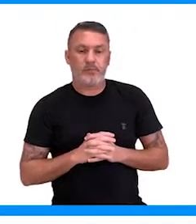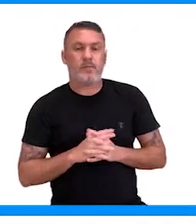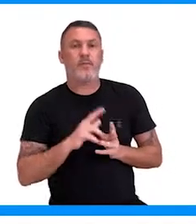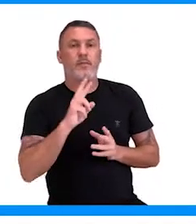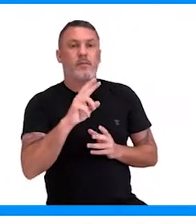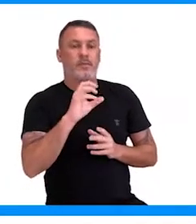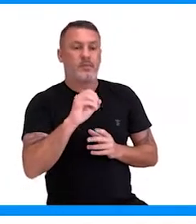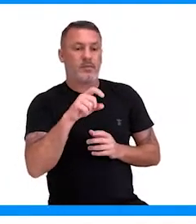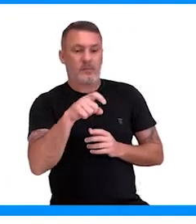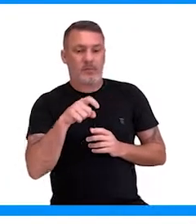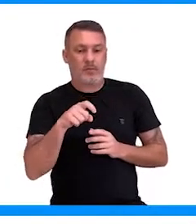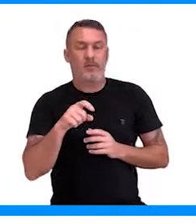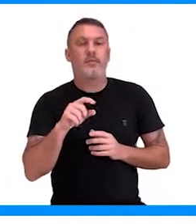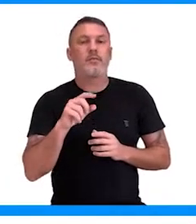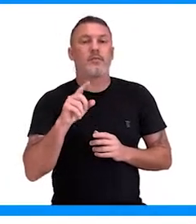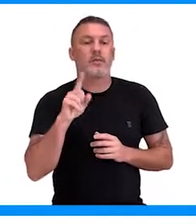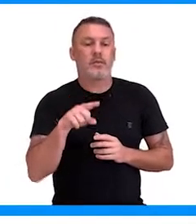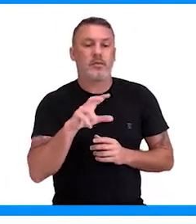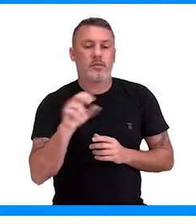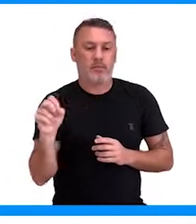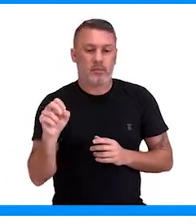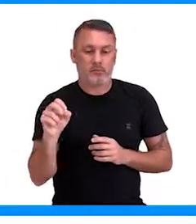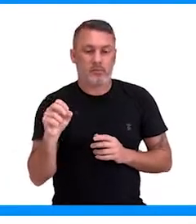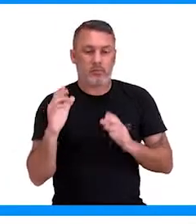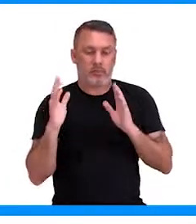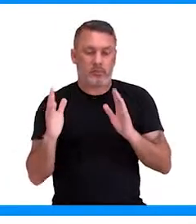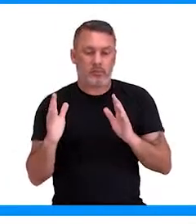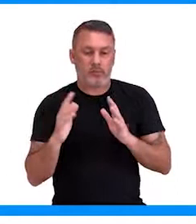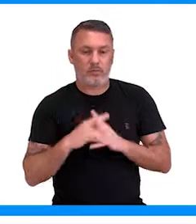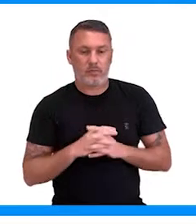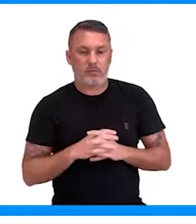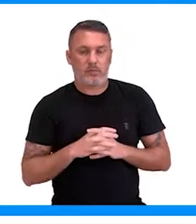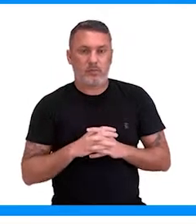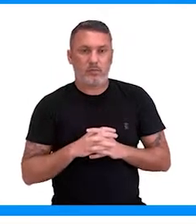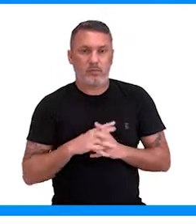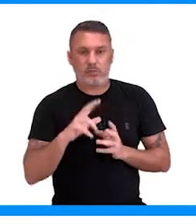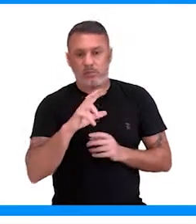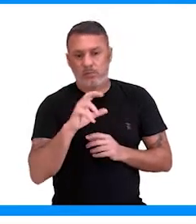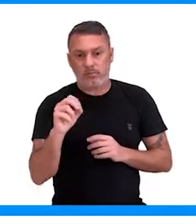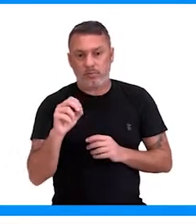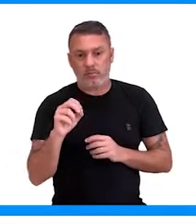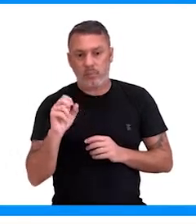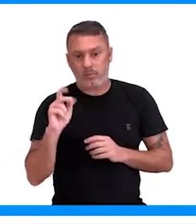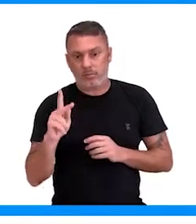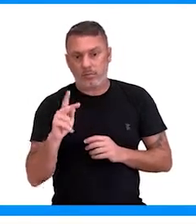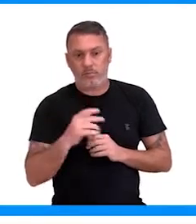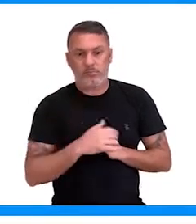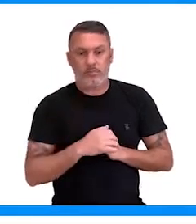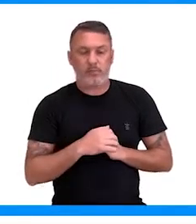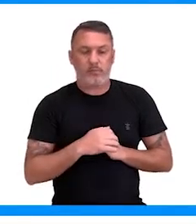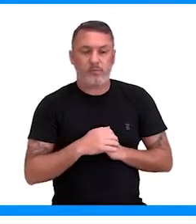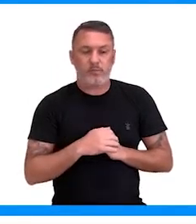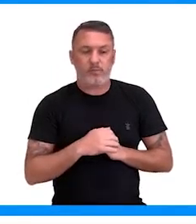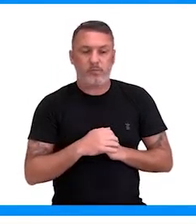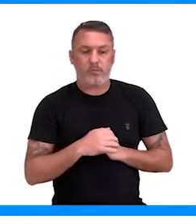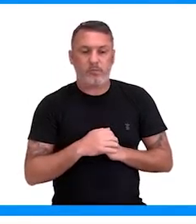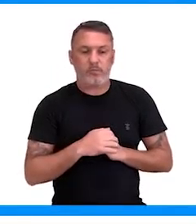Ou seja, V0x será 500, unidade de medida já está tudo